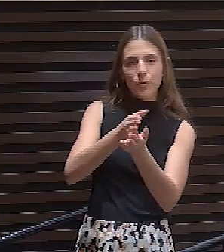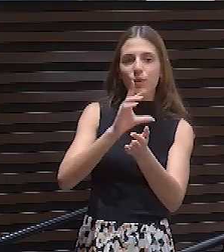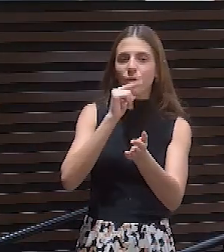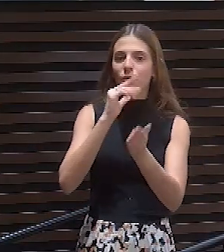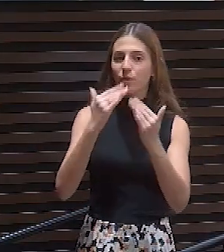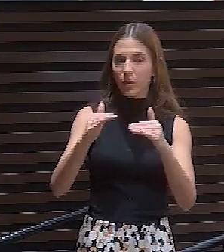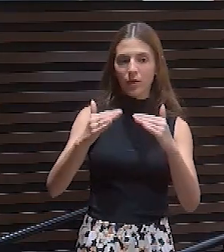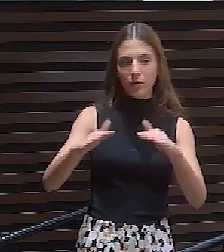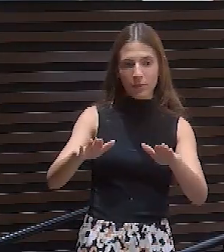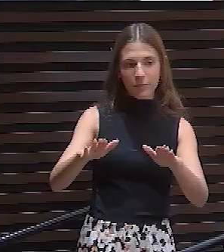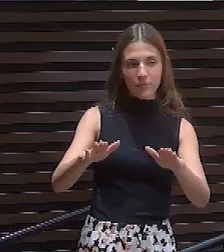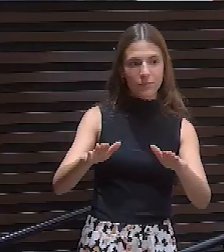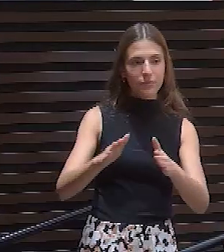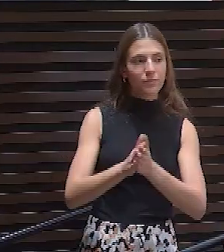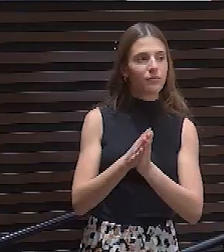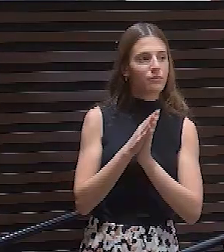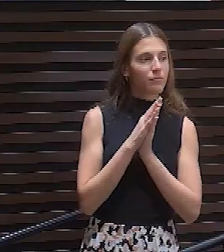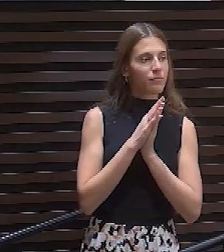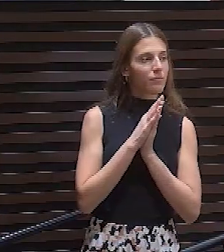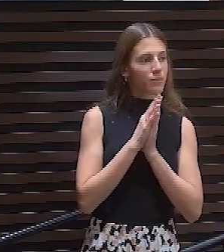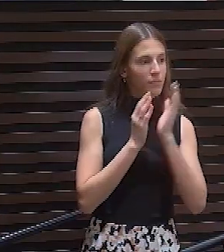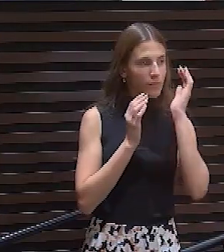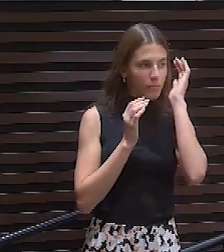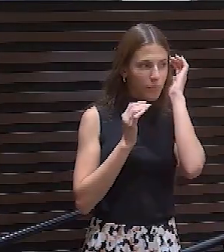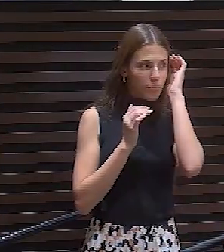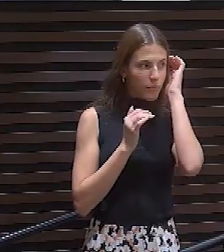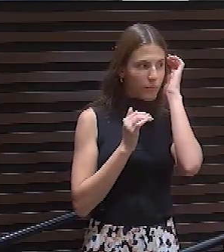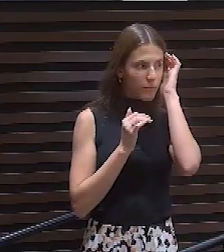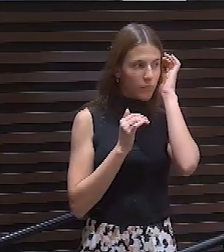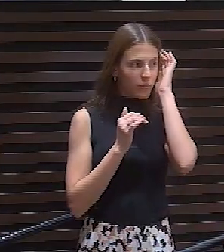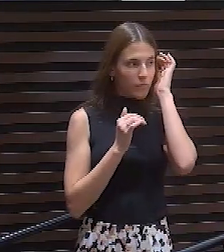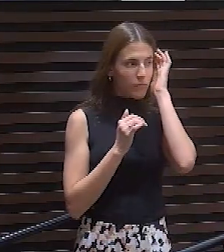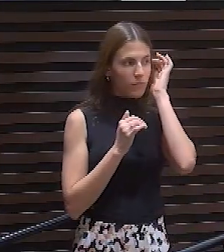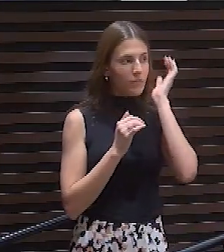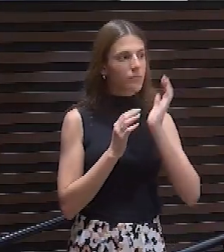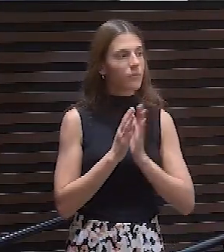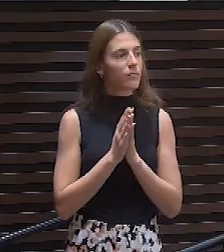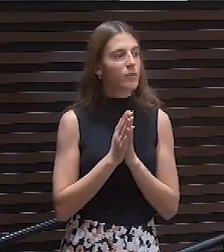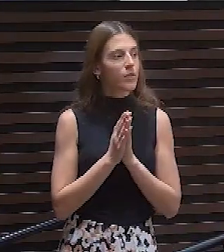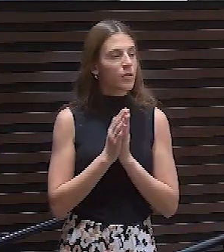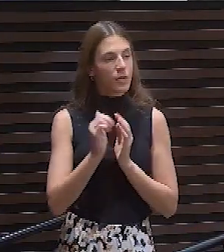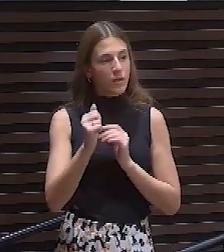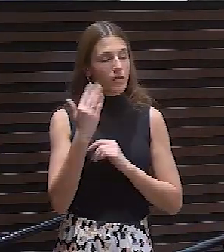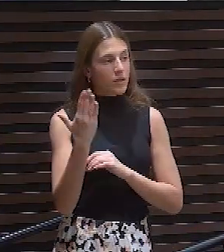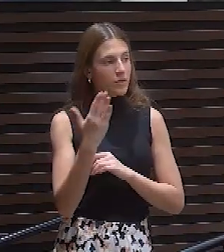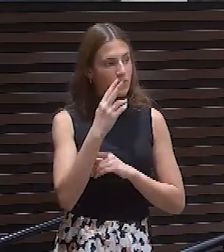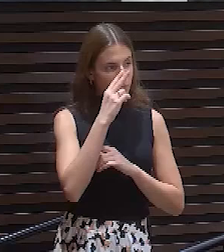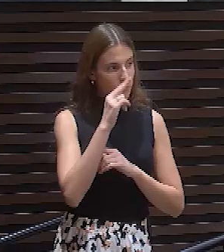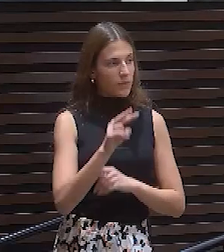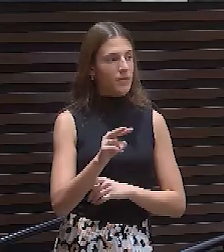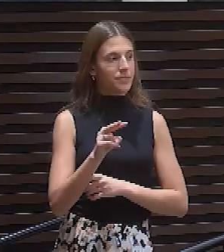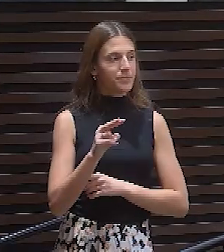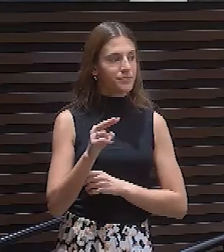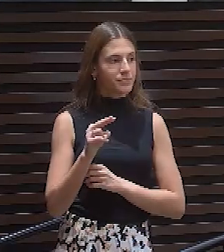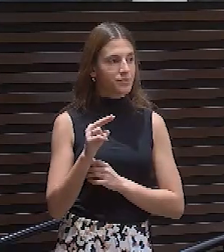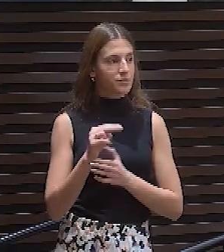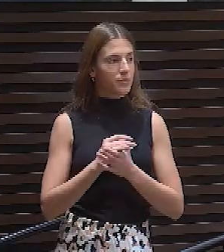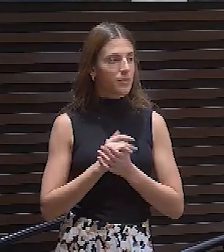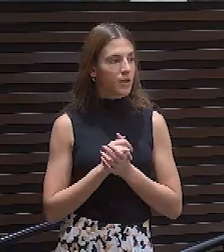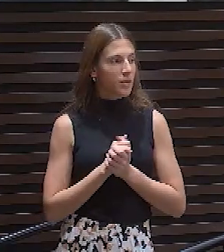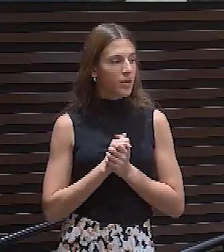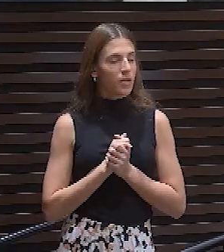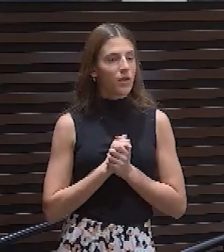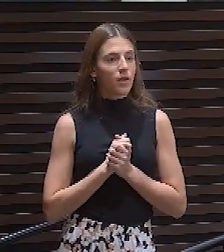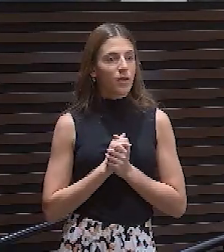Foi isso que vocês ouviram? Foi isso aí. Então, vamos ver o que é isso. Aqui